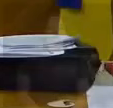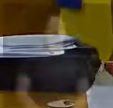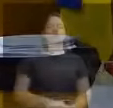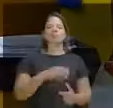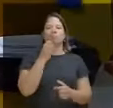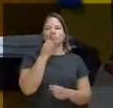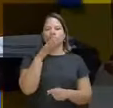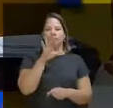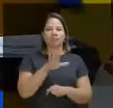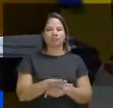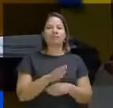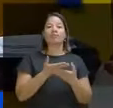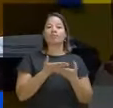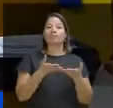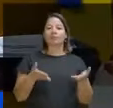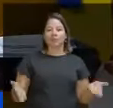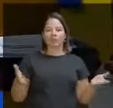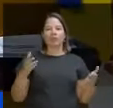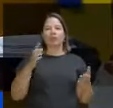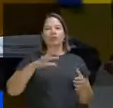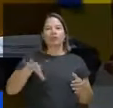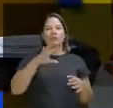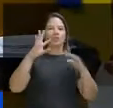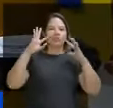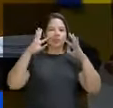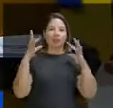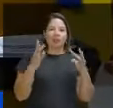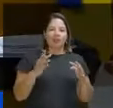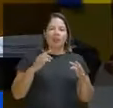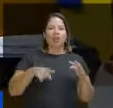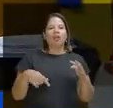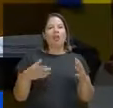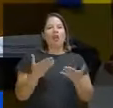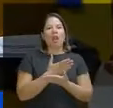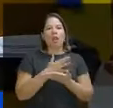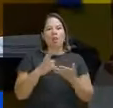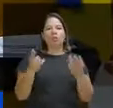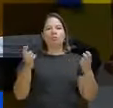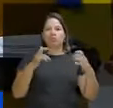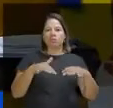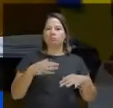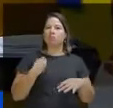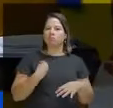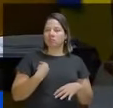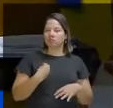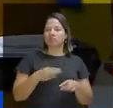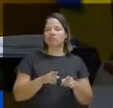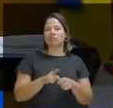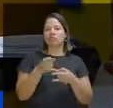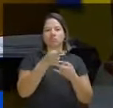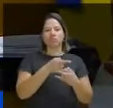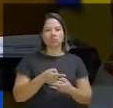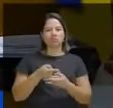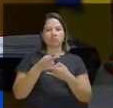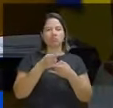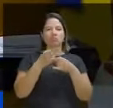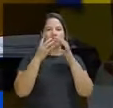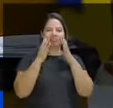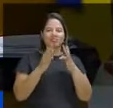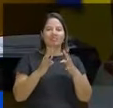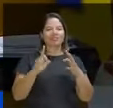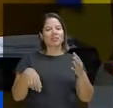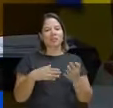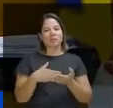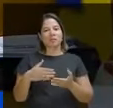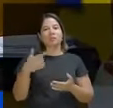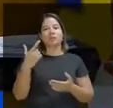Boa tarde a todos que nos Foco no presidente do Tribunal Regional do Amapá, desembargador João Lage. Na tela, no canto direito superior, a